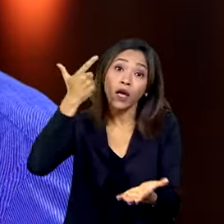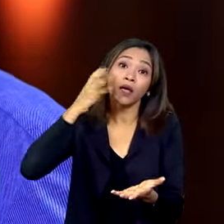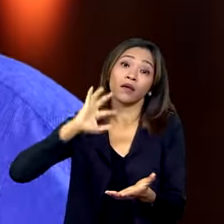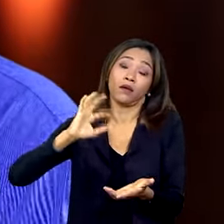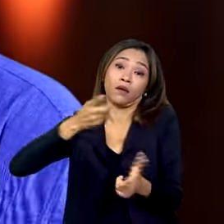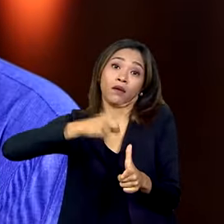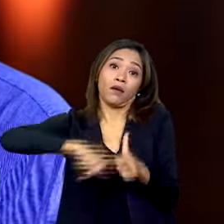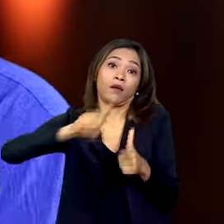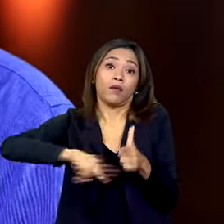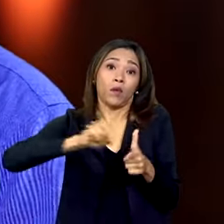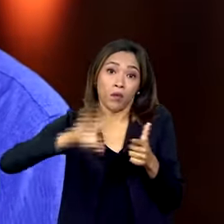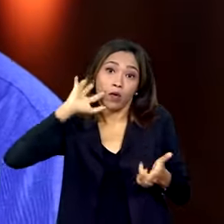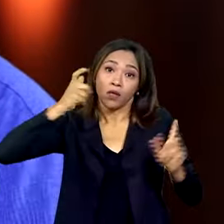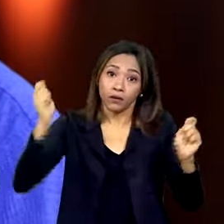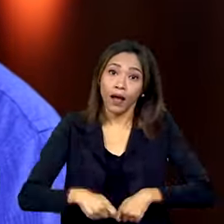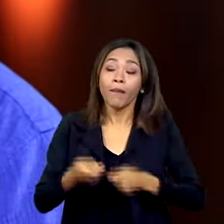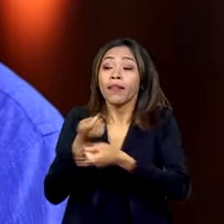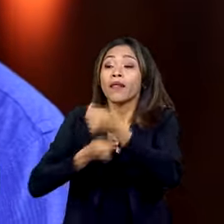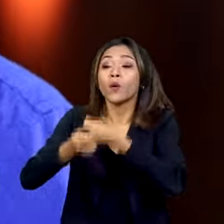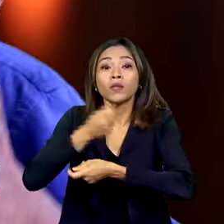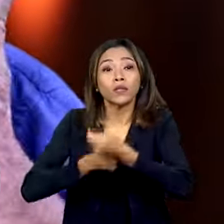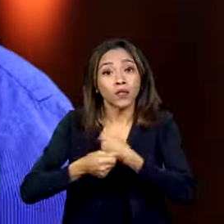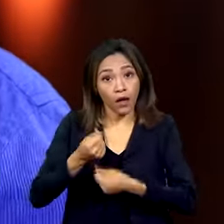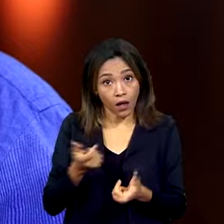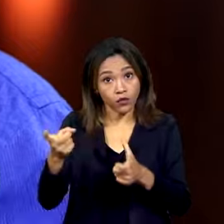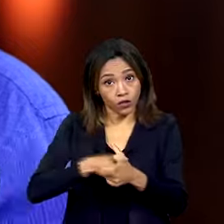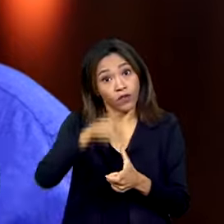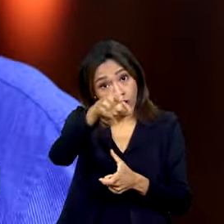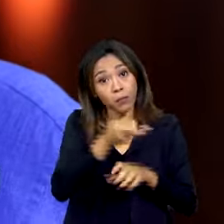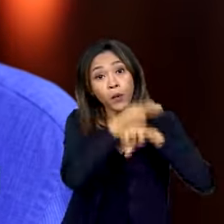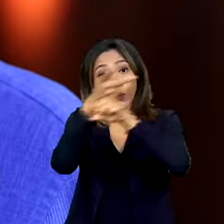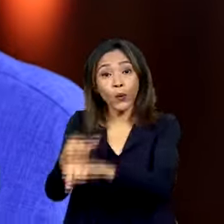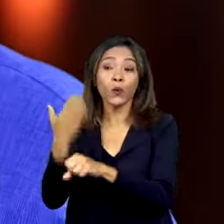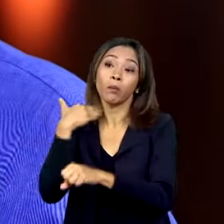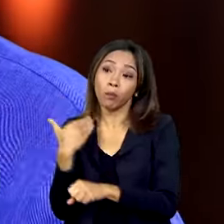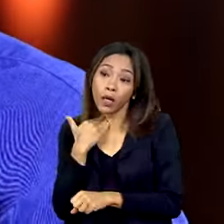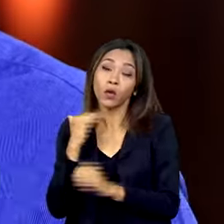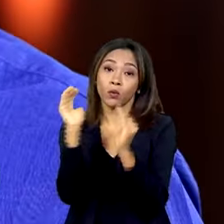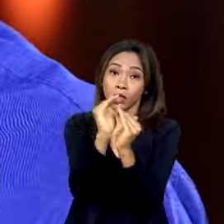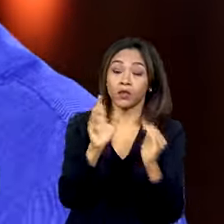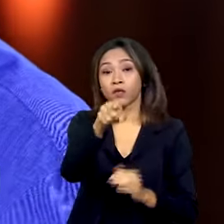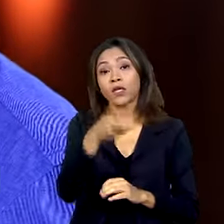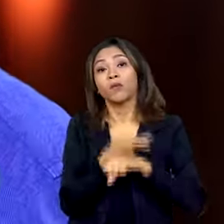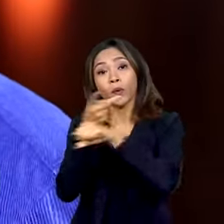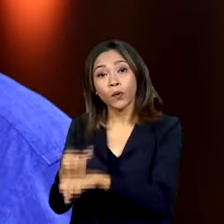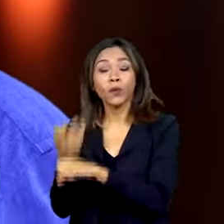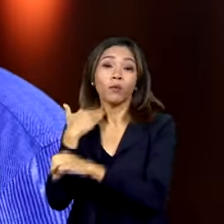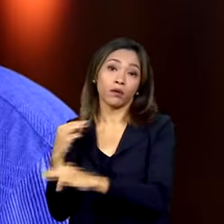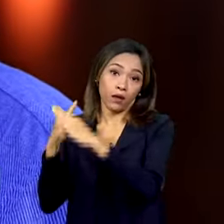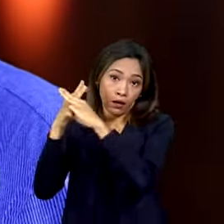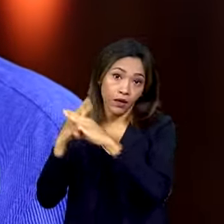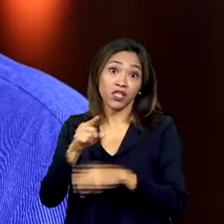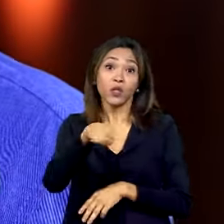vida. A gente só quer que você procure a Caixa Econômica Federal, que você procure o Banco do Brasil. Se tiver dúvida, procure o